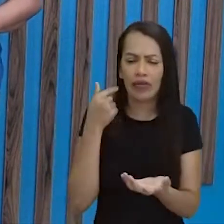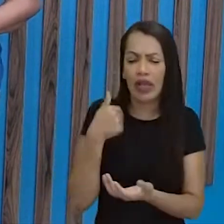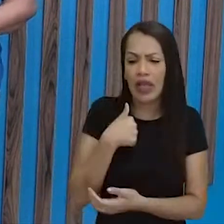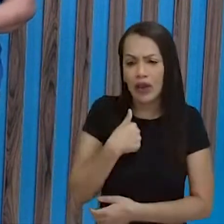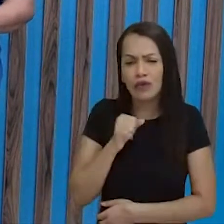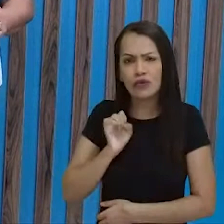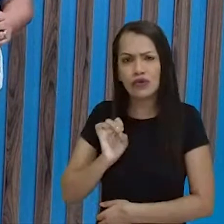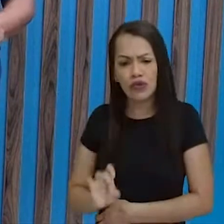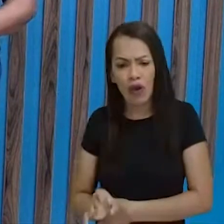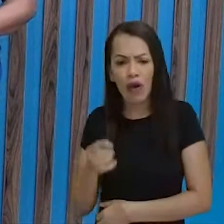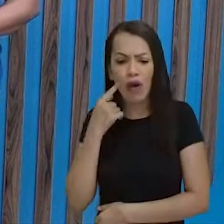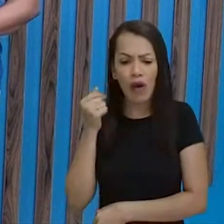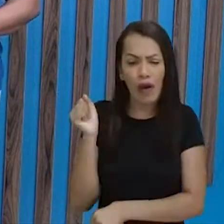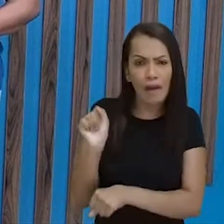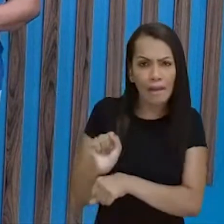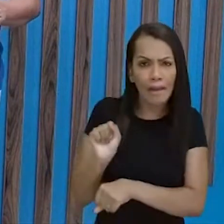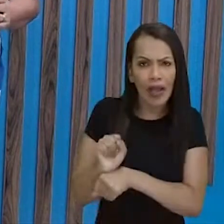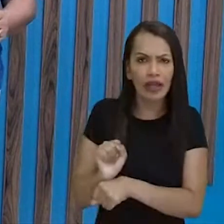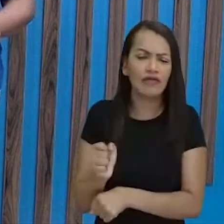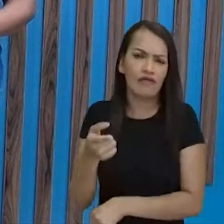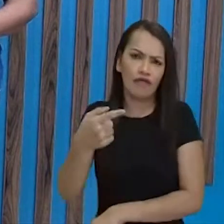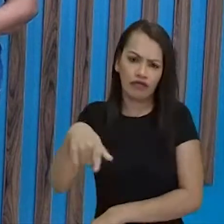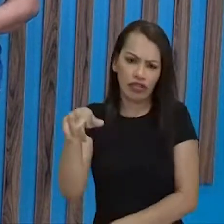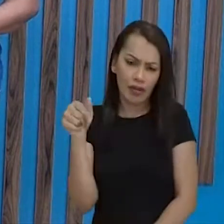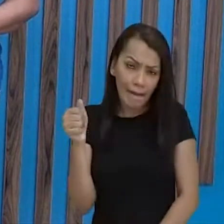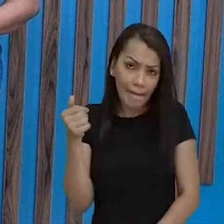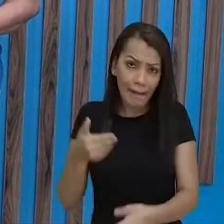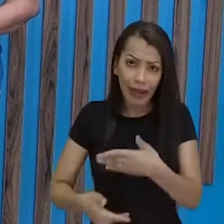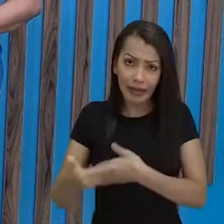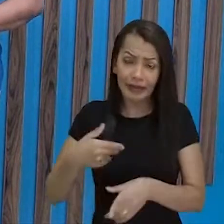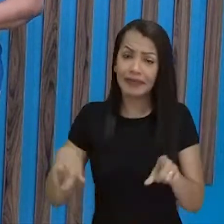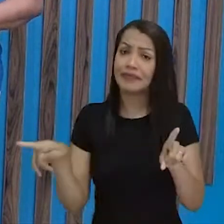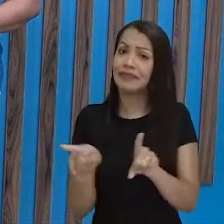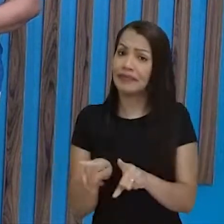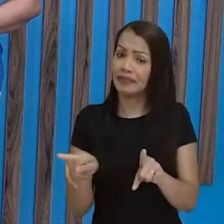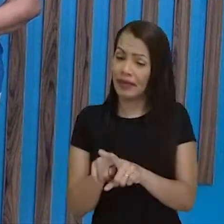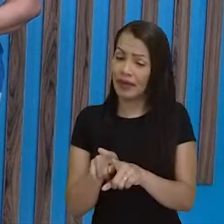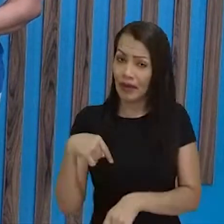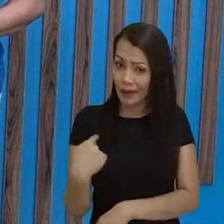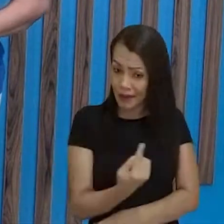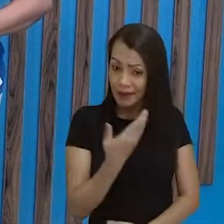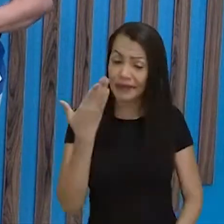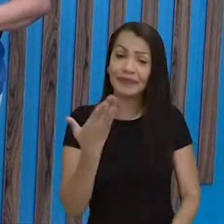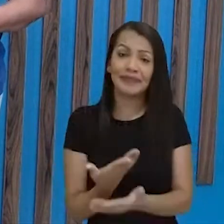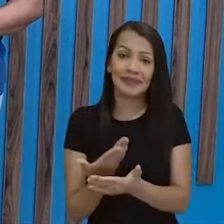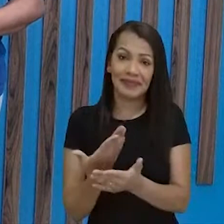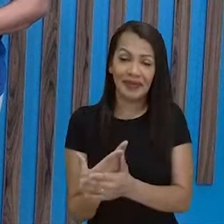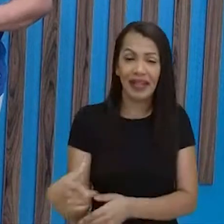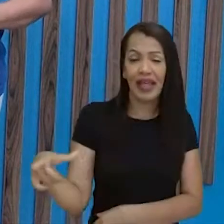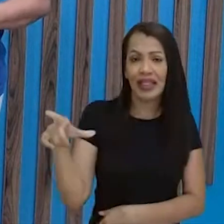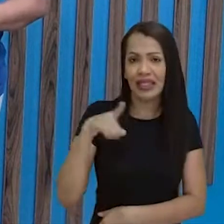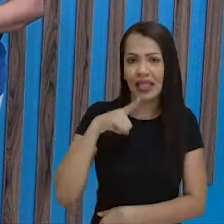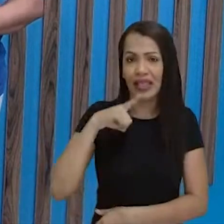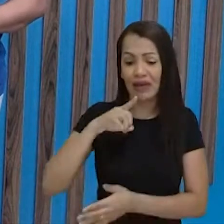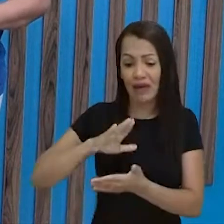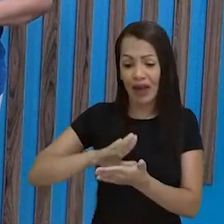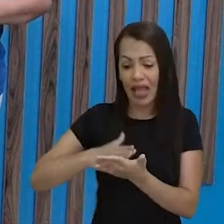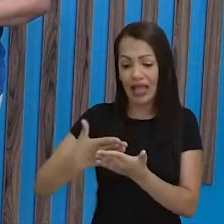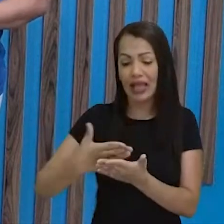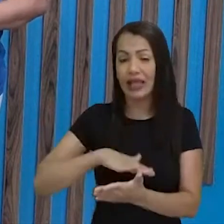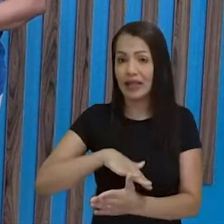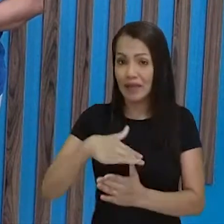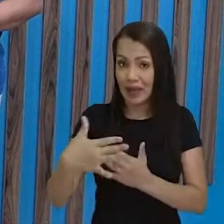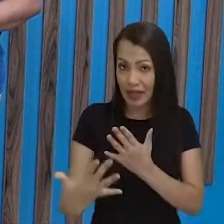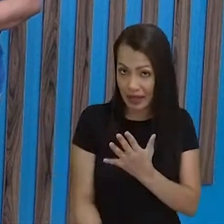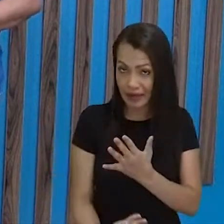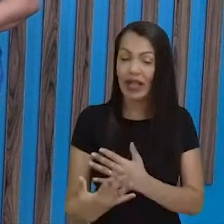só no aguardo das participações. Mas vocês sabem também que as nossas aulas, elas têm a tradução para